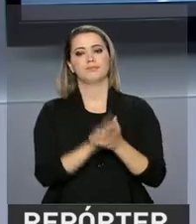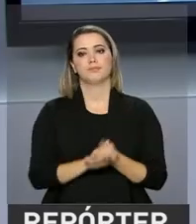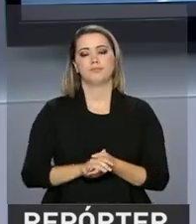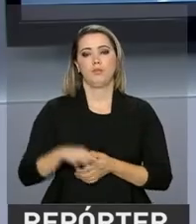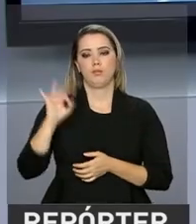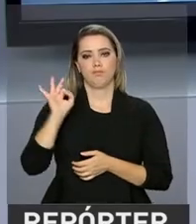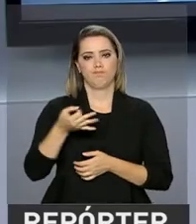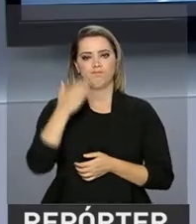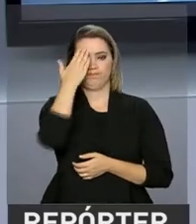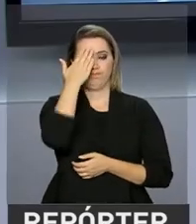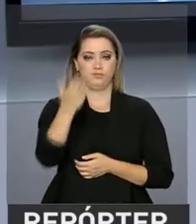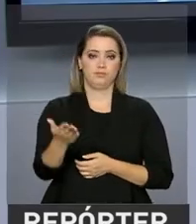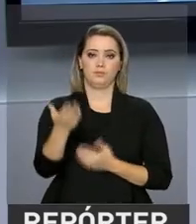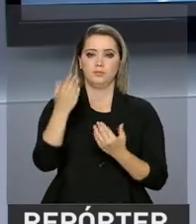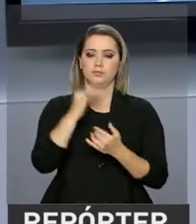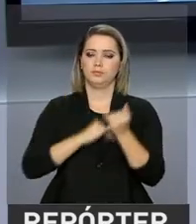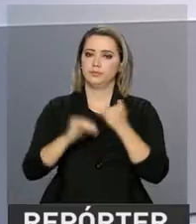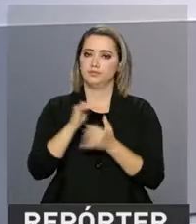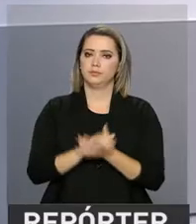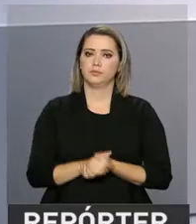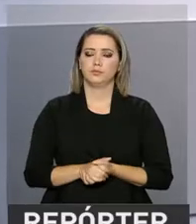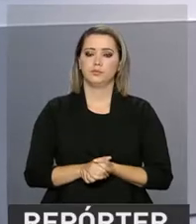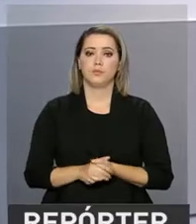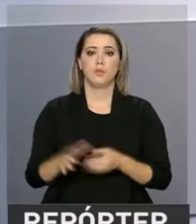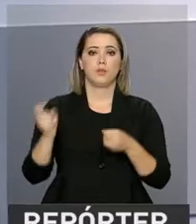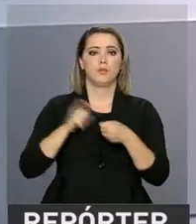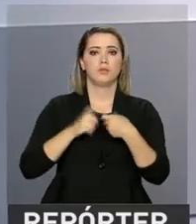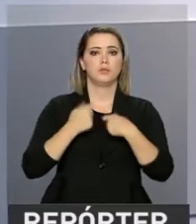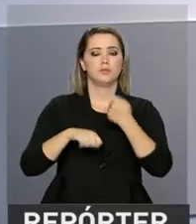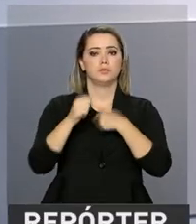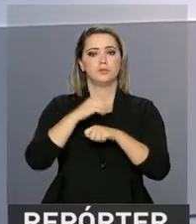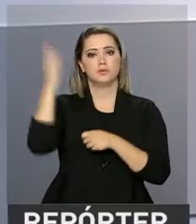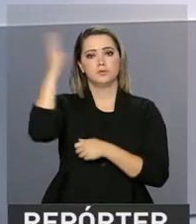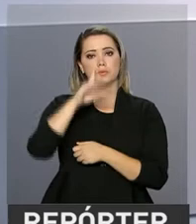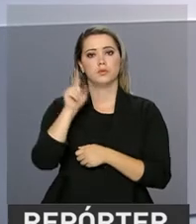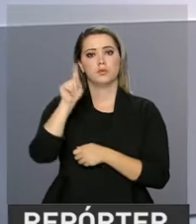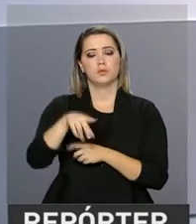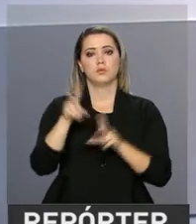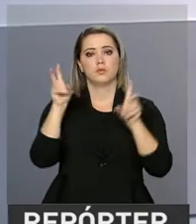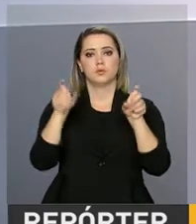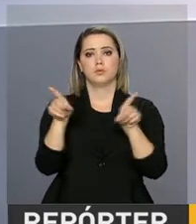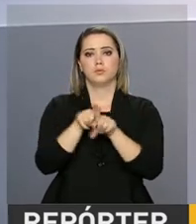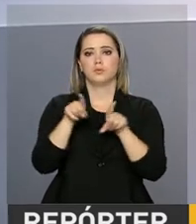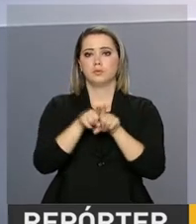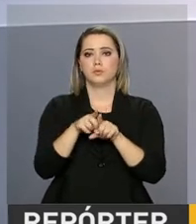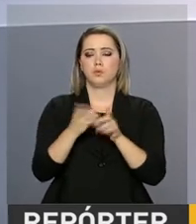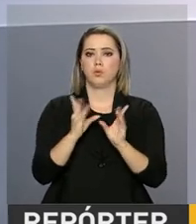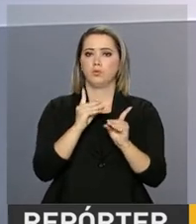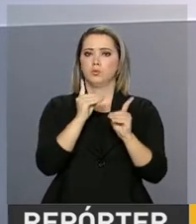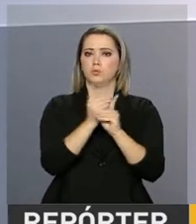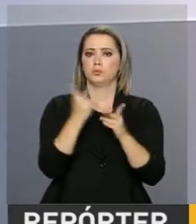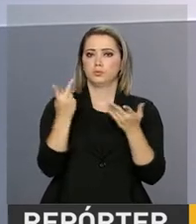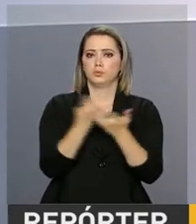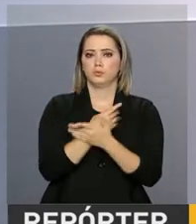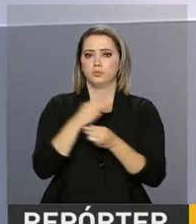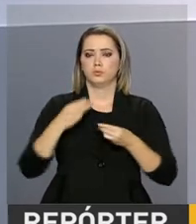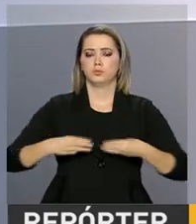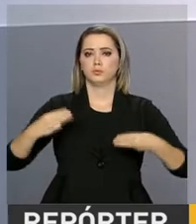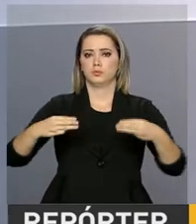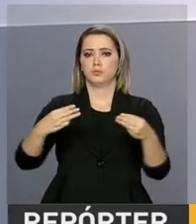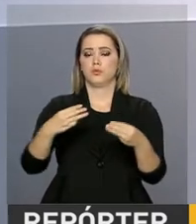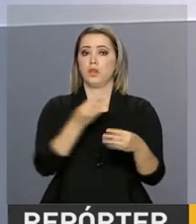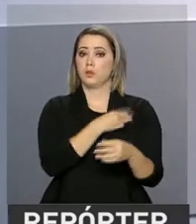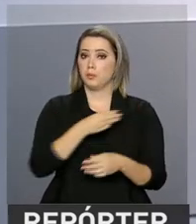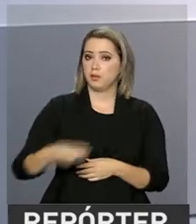obrigado pelas informações ea recuperação da economia brasileira foi assunto também em um encontro realizado entre o